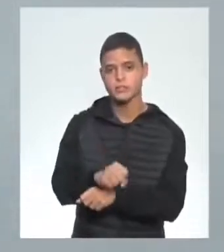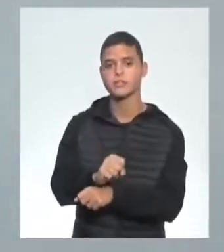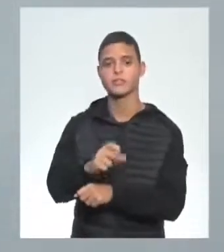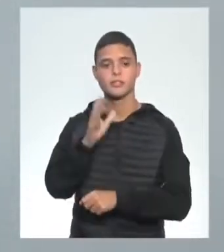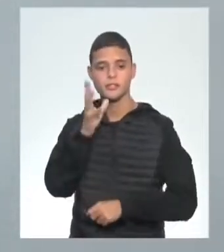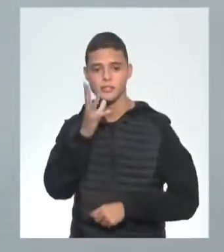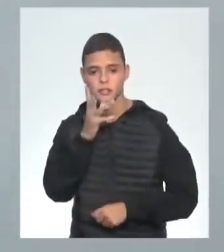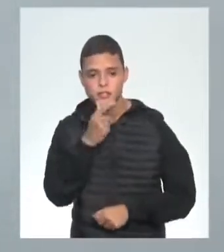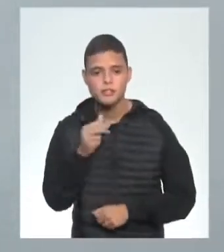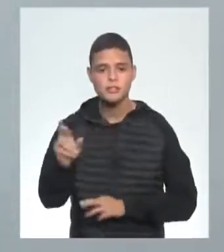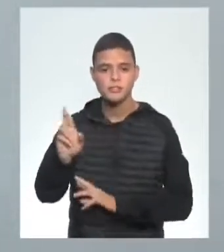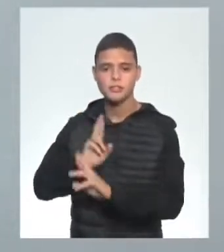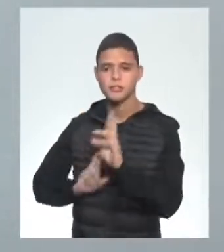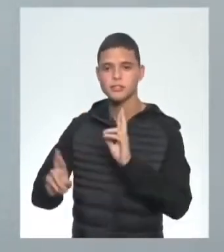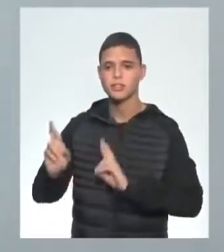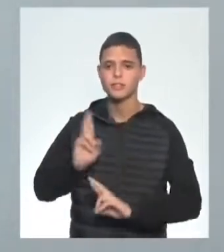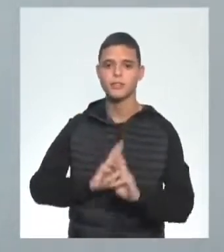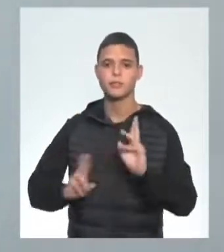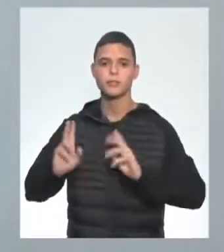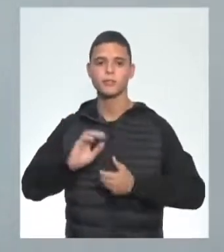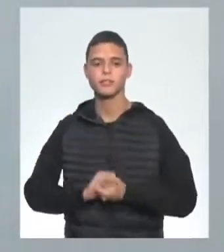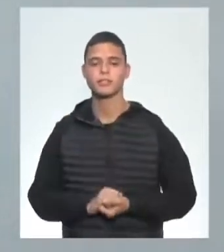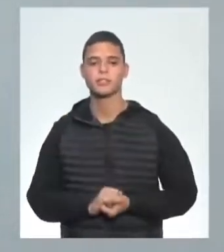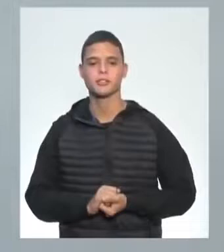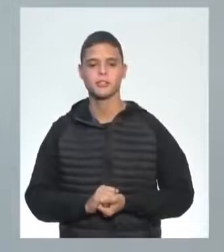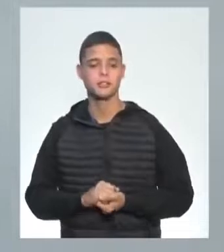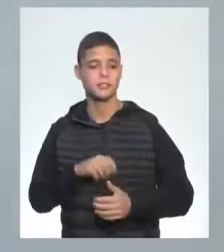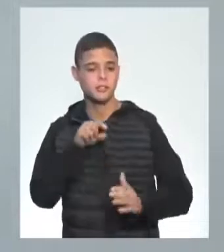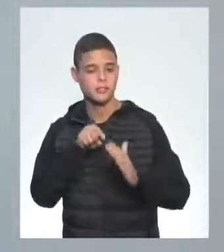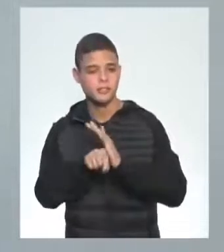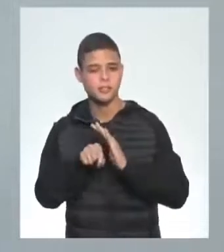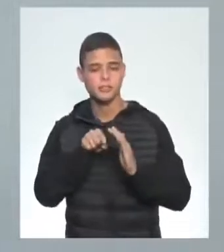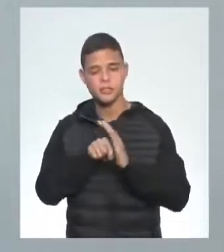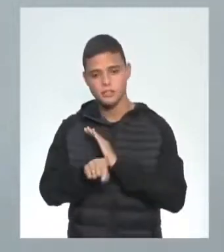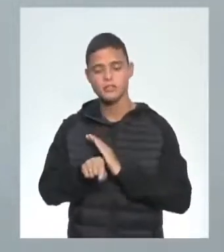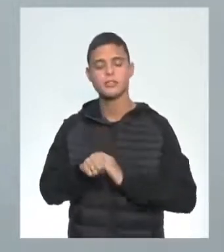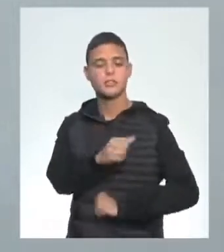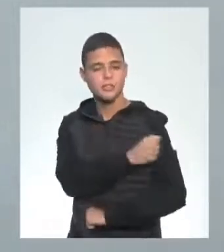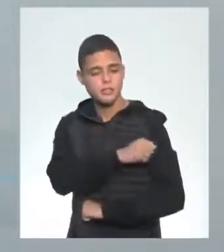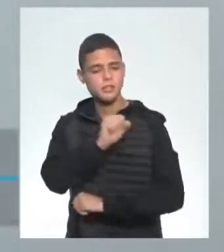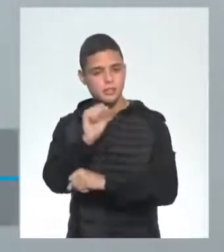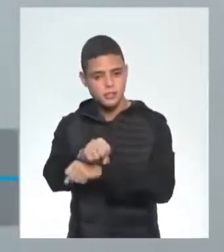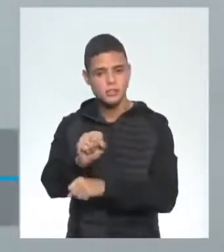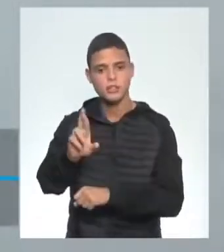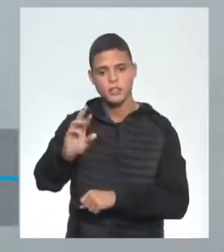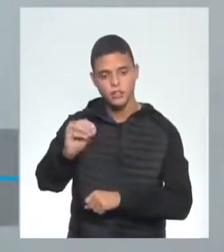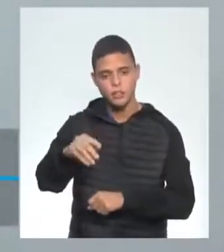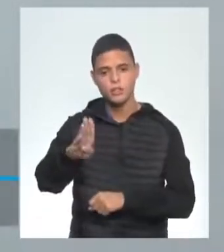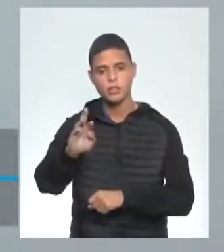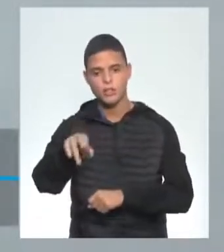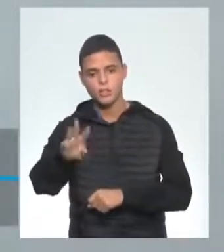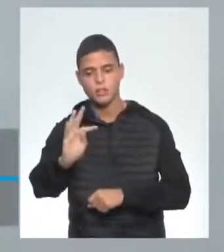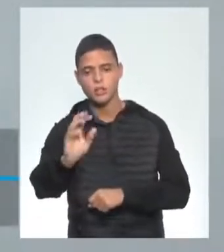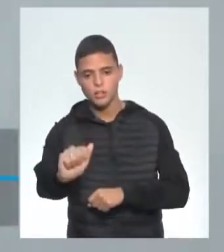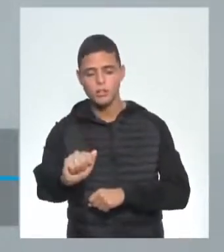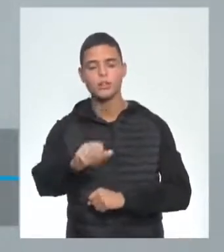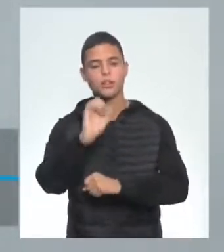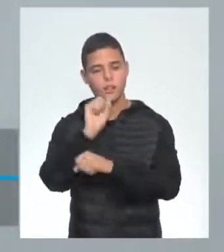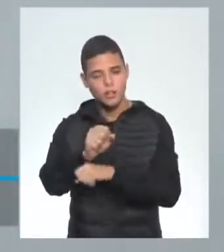pouquinho para responder. Talvez os professores estivessem perguntando, né? A aluna disse que sim, a Roberta, que eles se